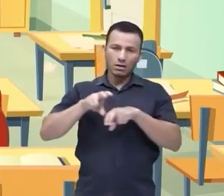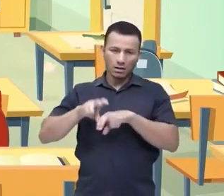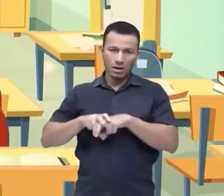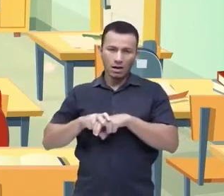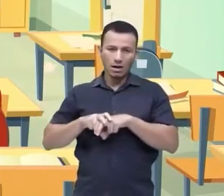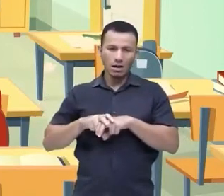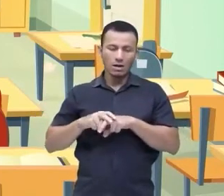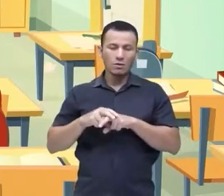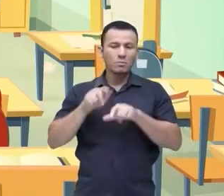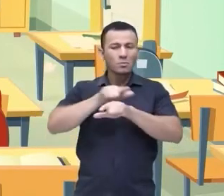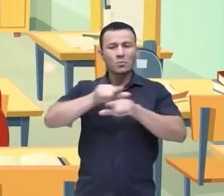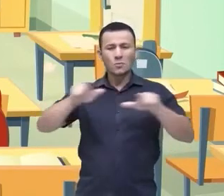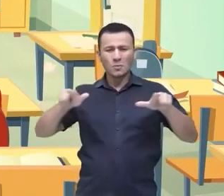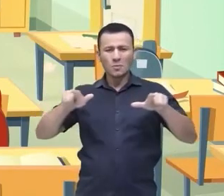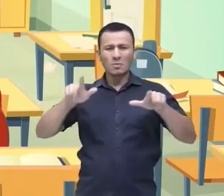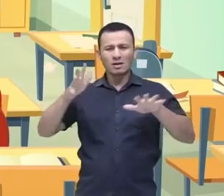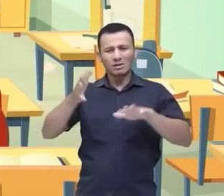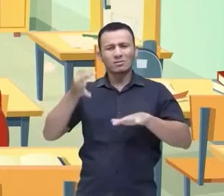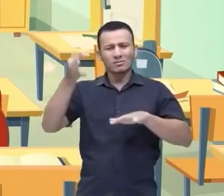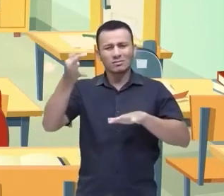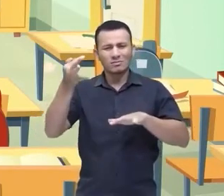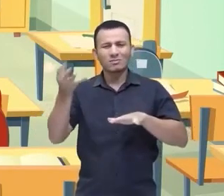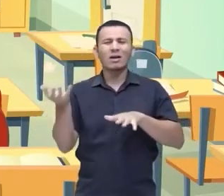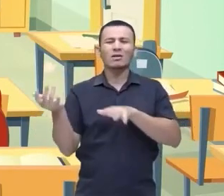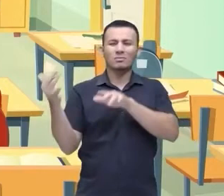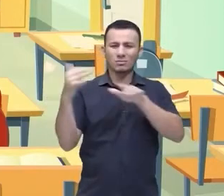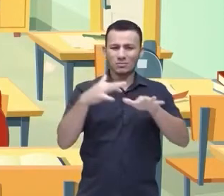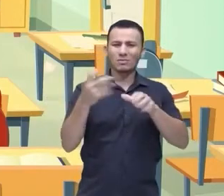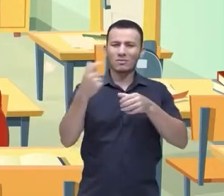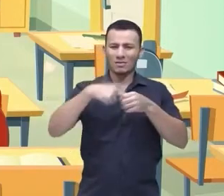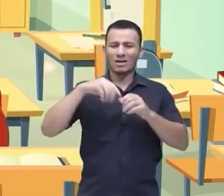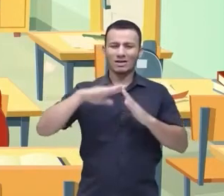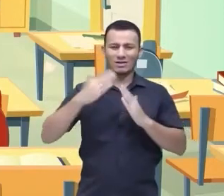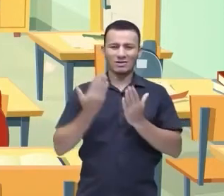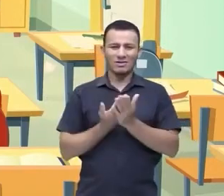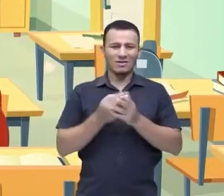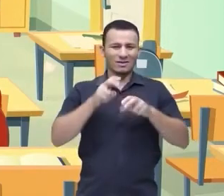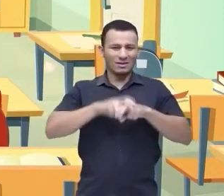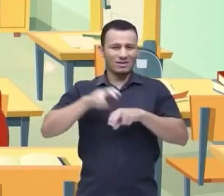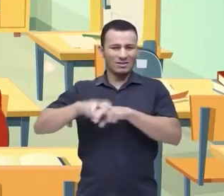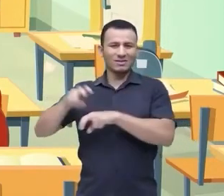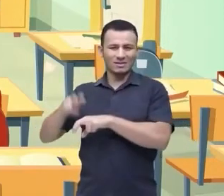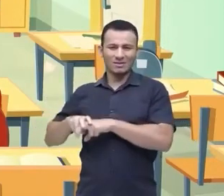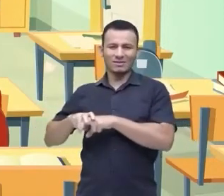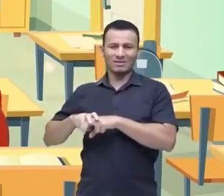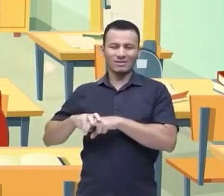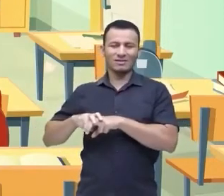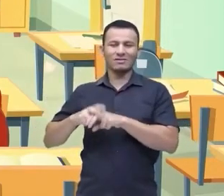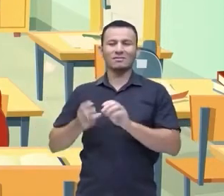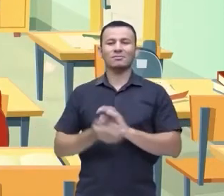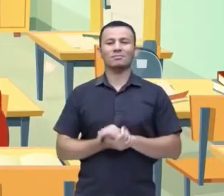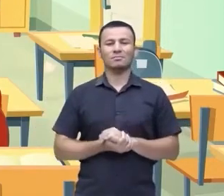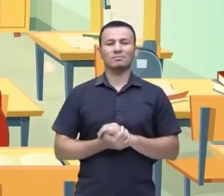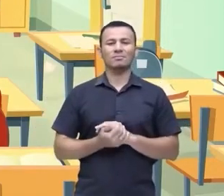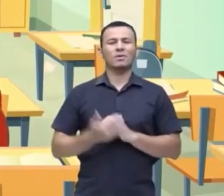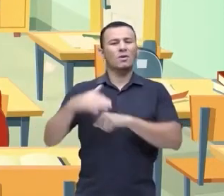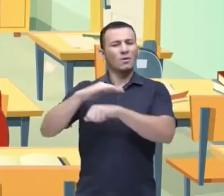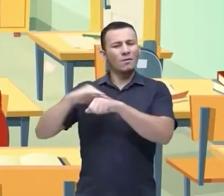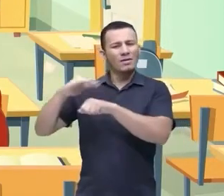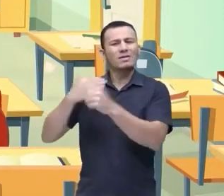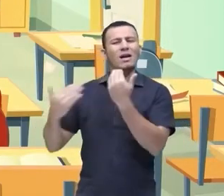as cadeirinhas estão vazias, mas logo, logo, vocês estarão sentadinhos aqui na nossa frente, conversando